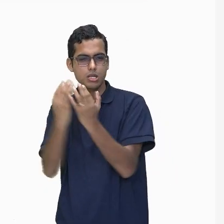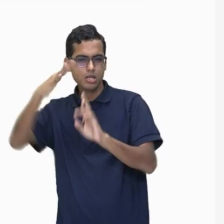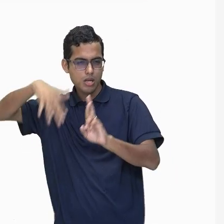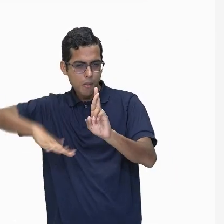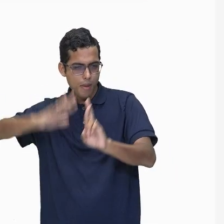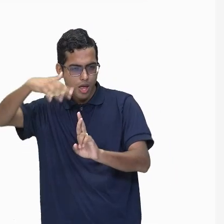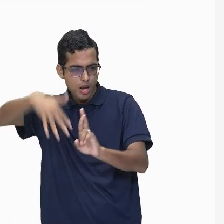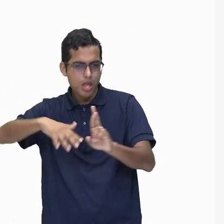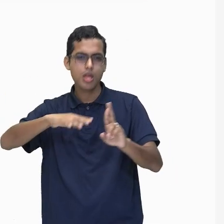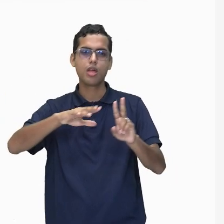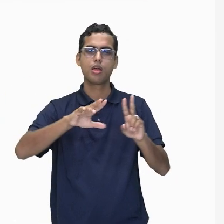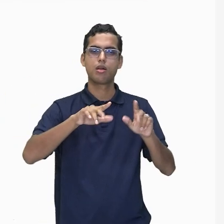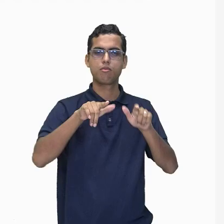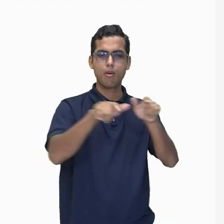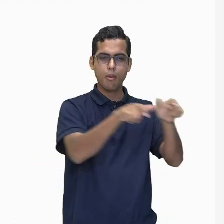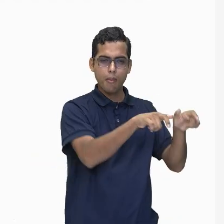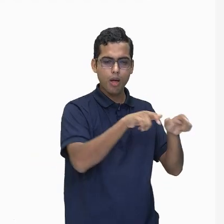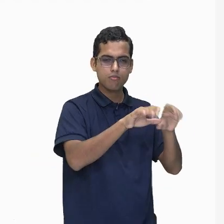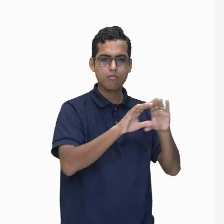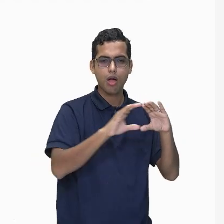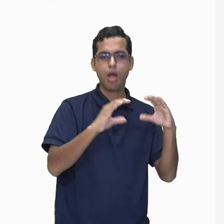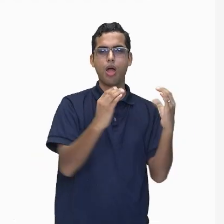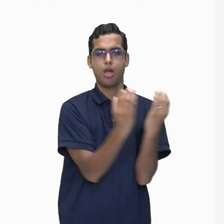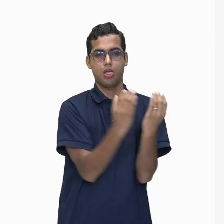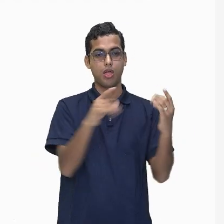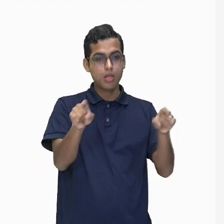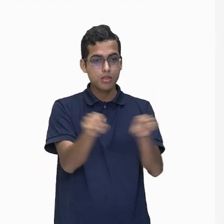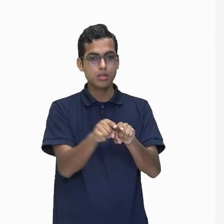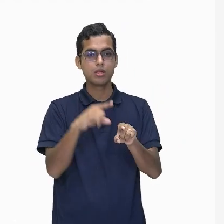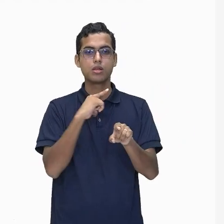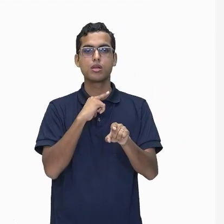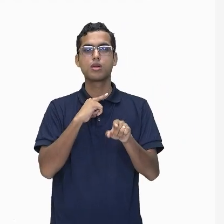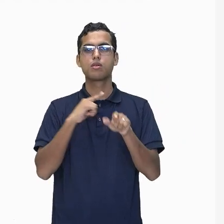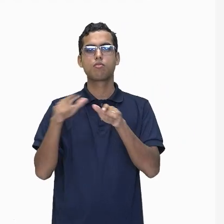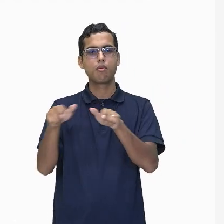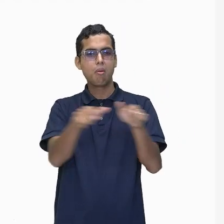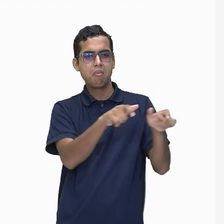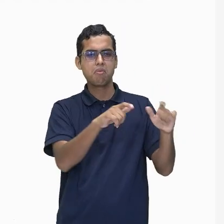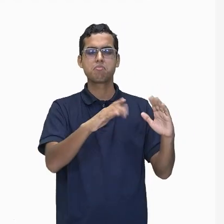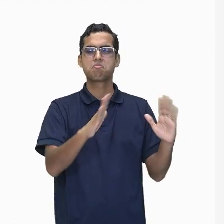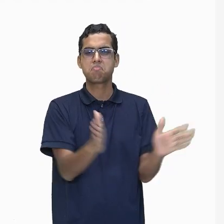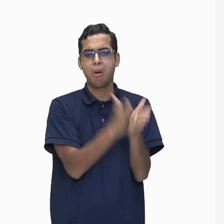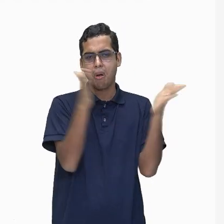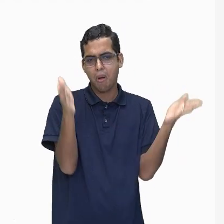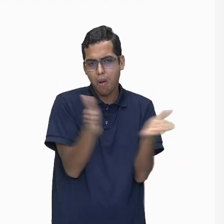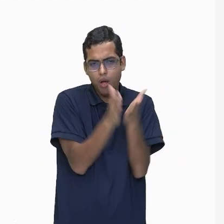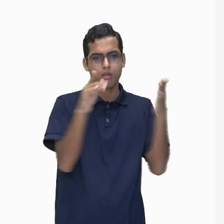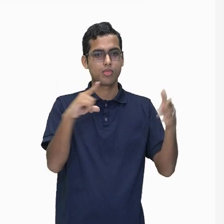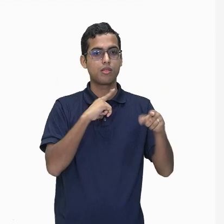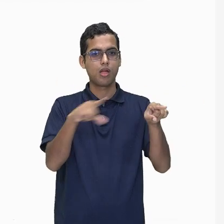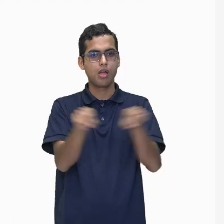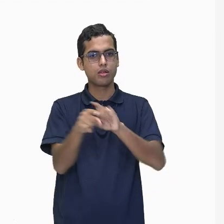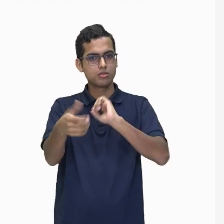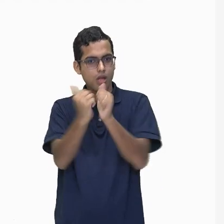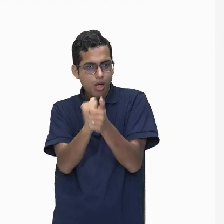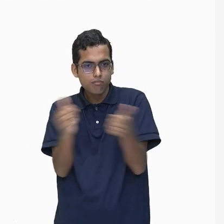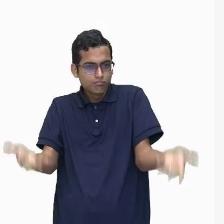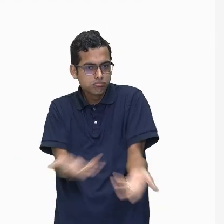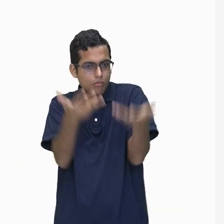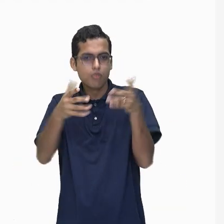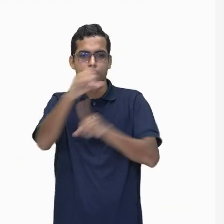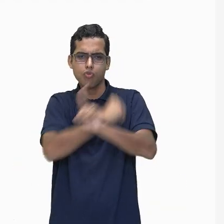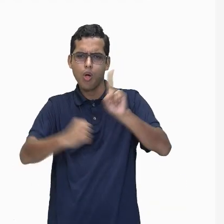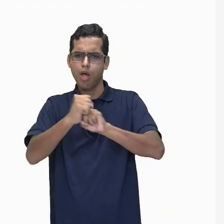fortalece vínculos sociais e promove saúde. Em muitos locais, a quadra é